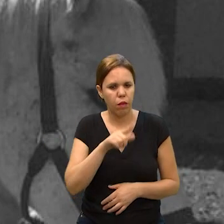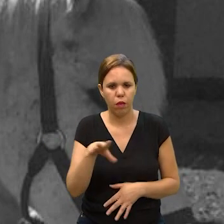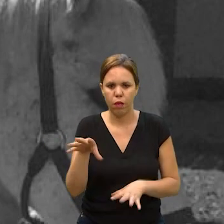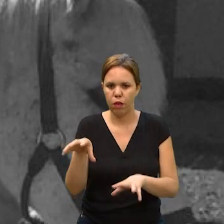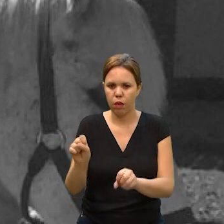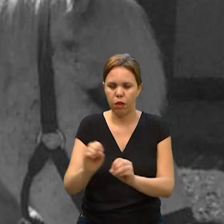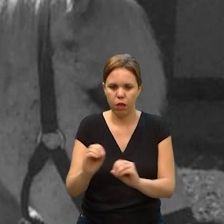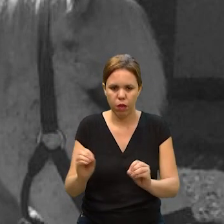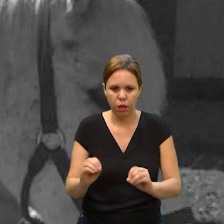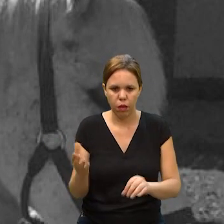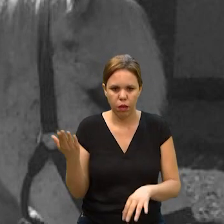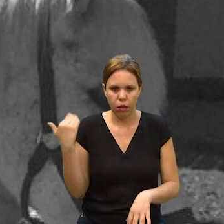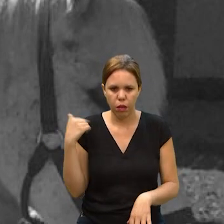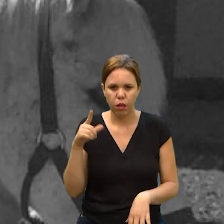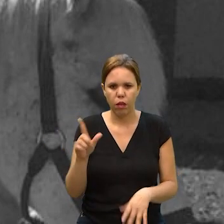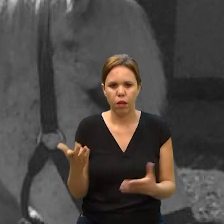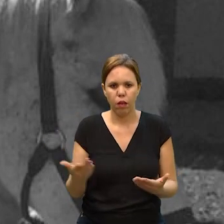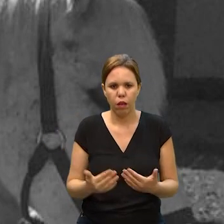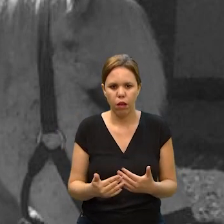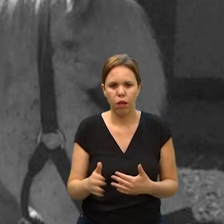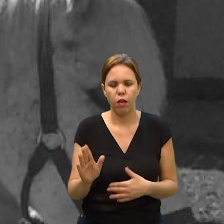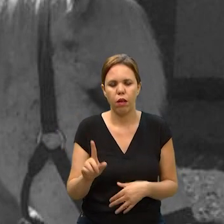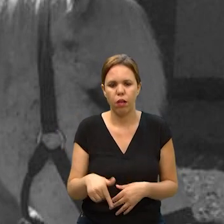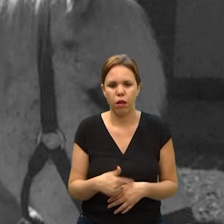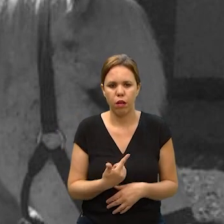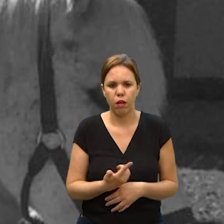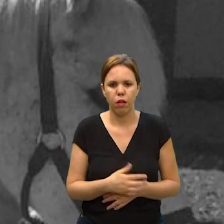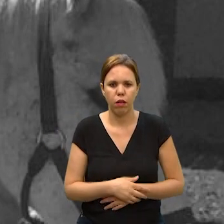nem segurar no cilhão, que é uma parte, né,